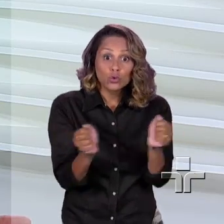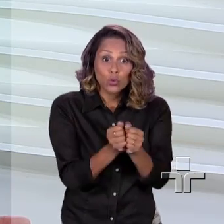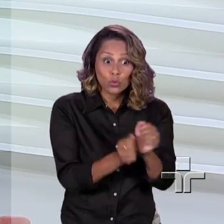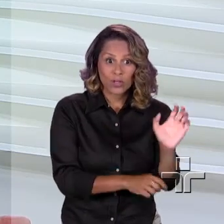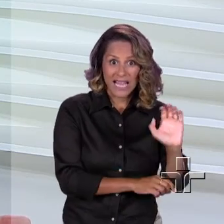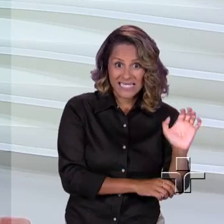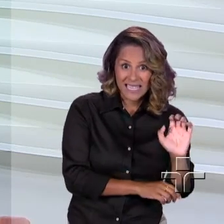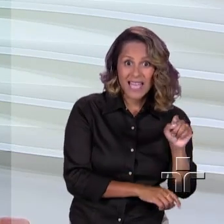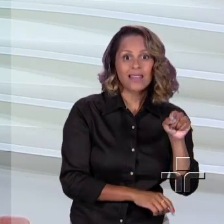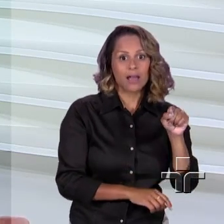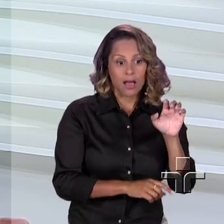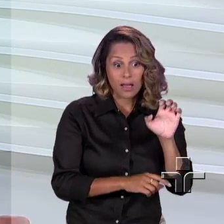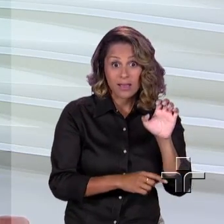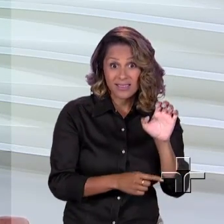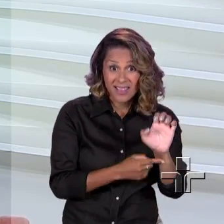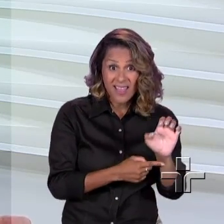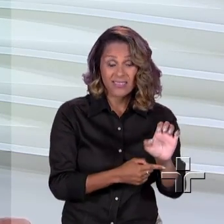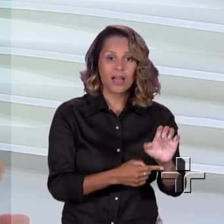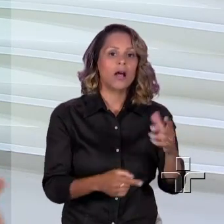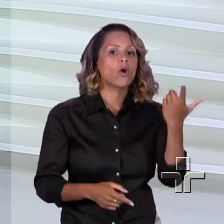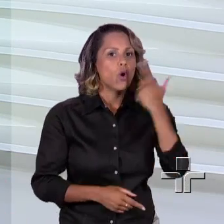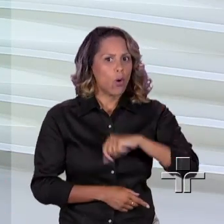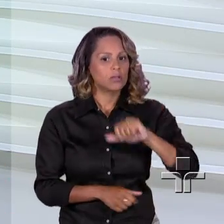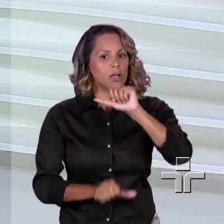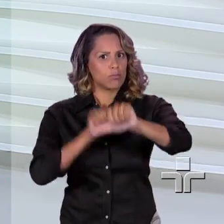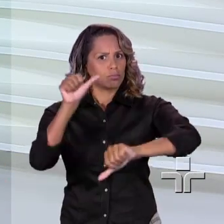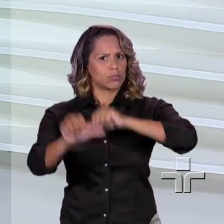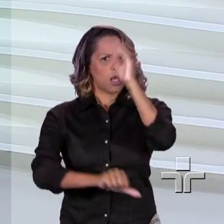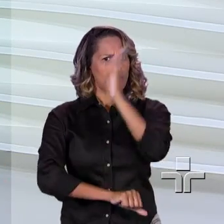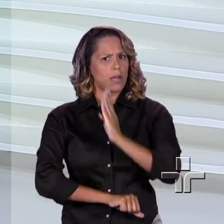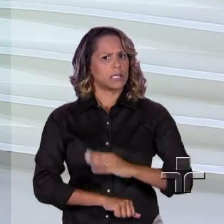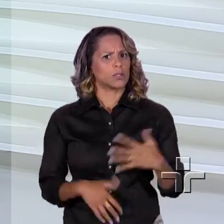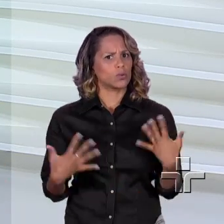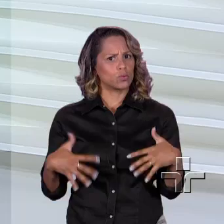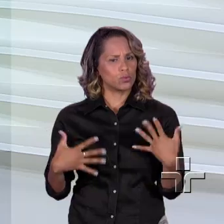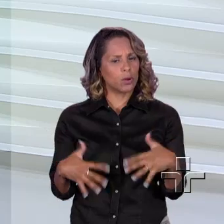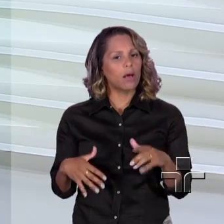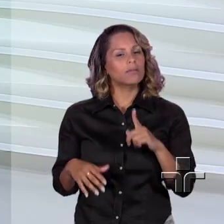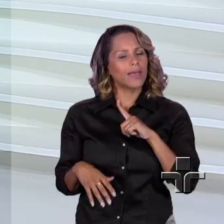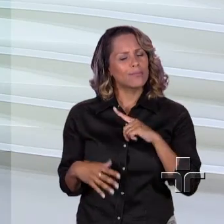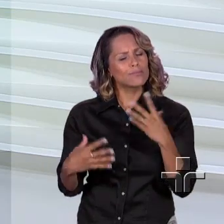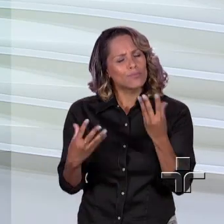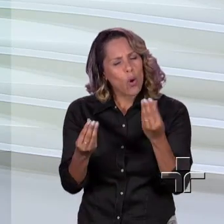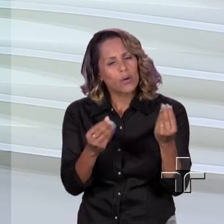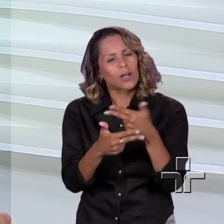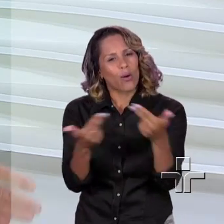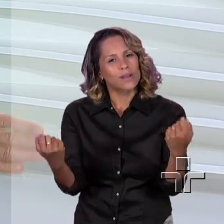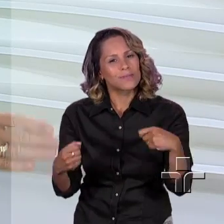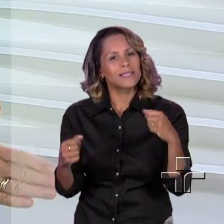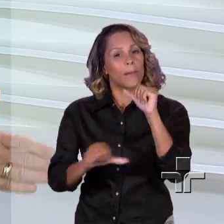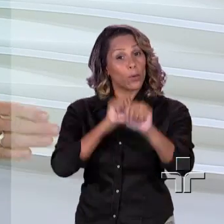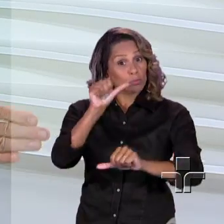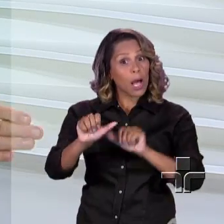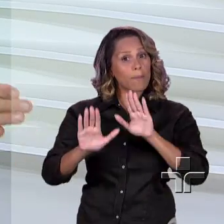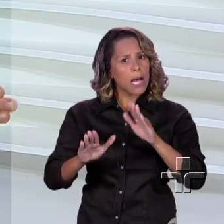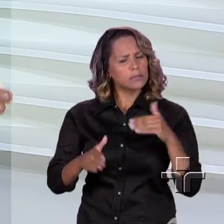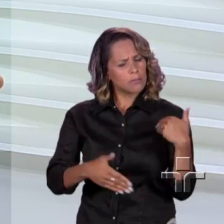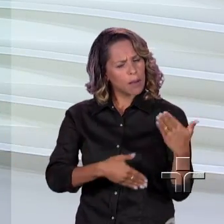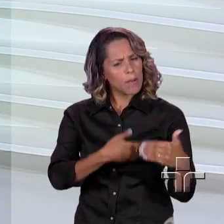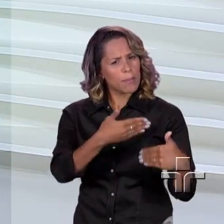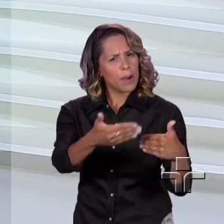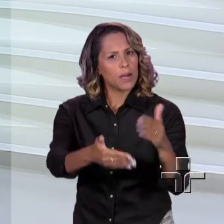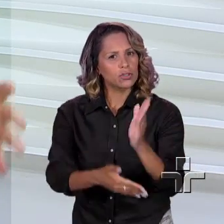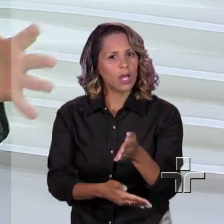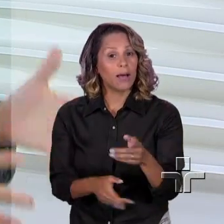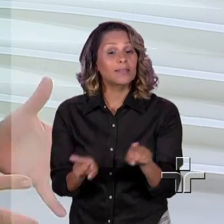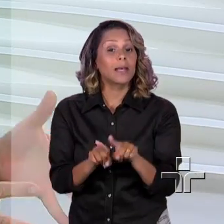transformar parcialmente o Brasil. Tem muito para ser feito, mas eu acho que houve uma mudança muito grande. E setores da esquerda começam a entender